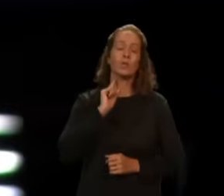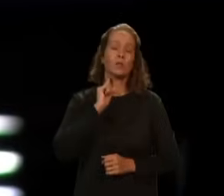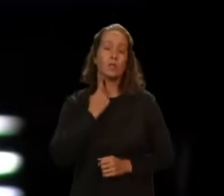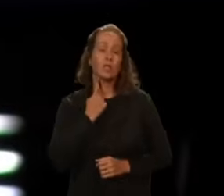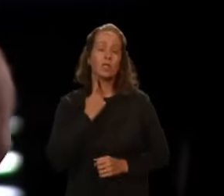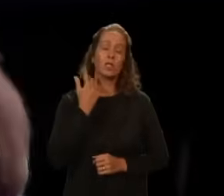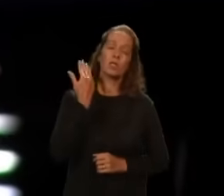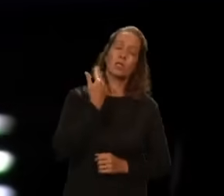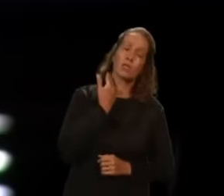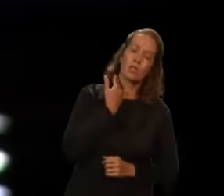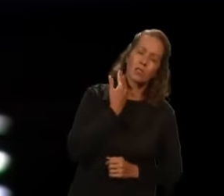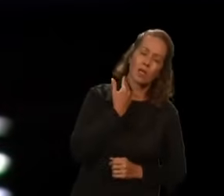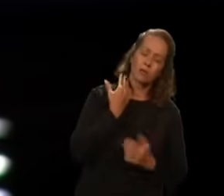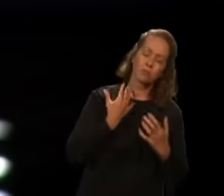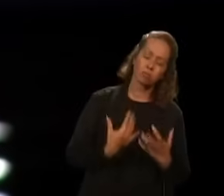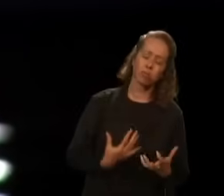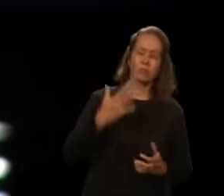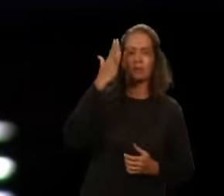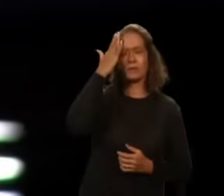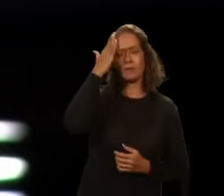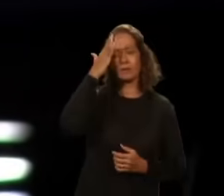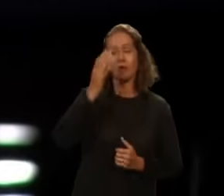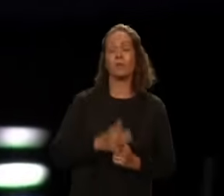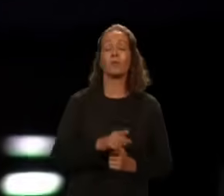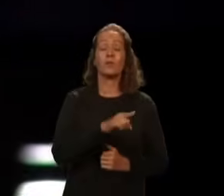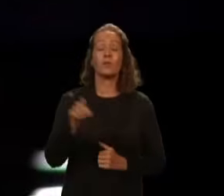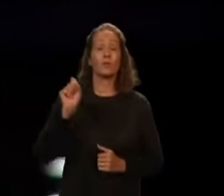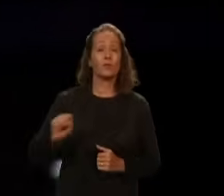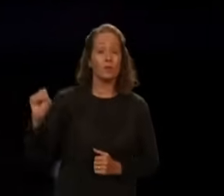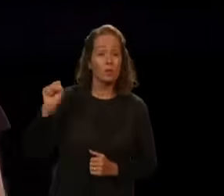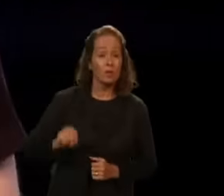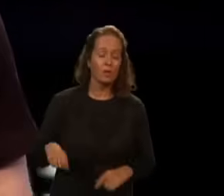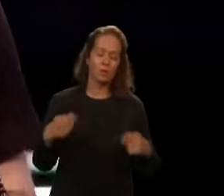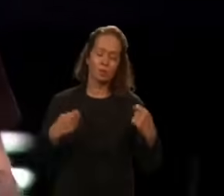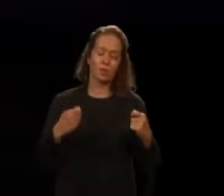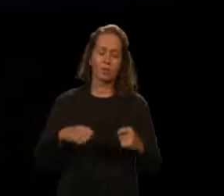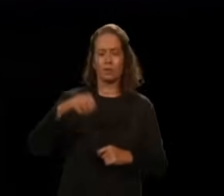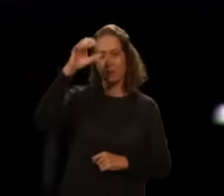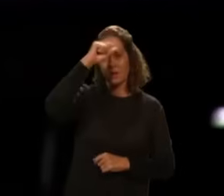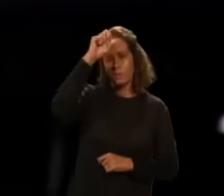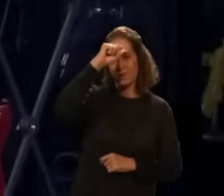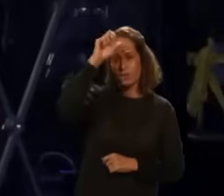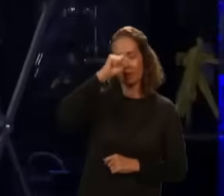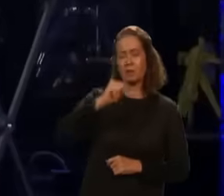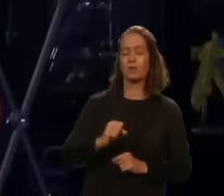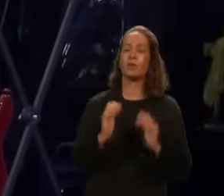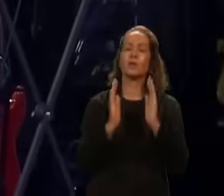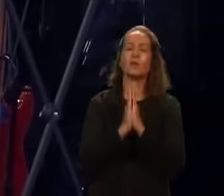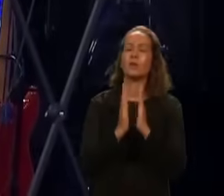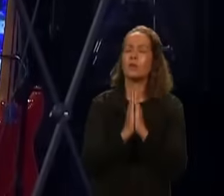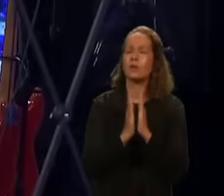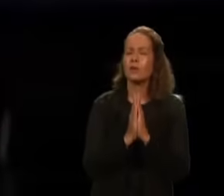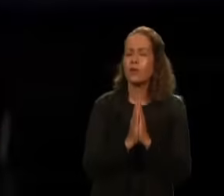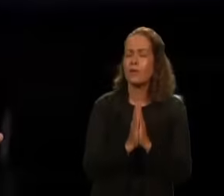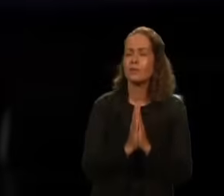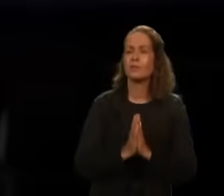cansaço. Você que é solteiro, você tem que aprender a orar. Jesus, Deus, me dá um marido.